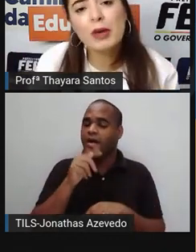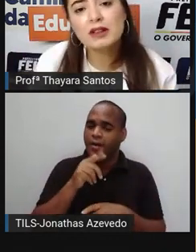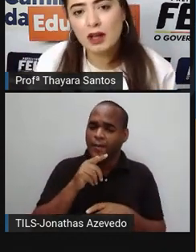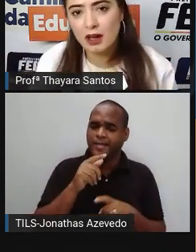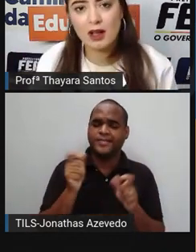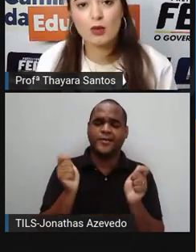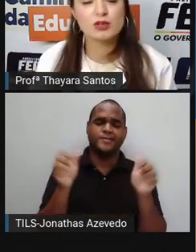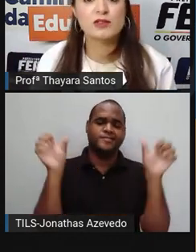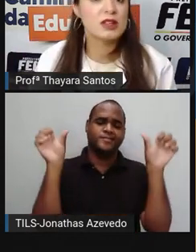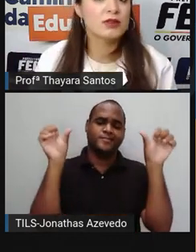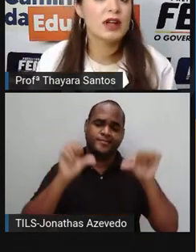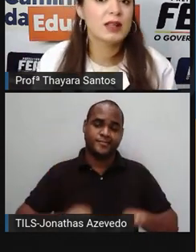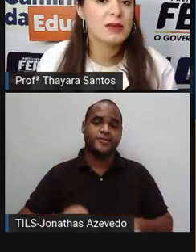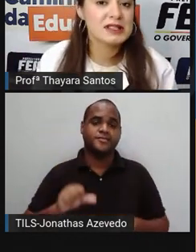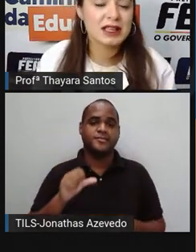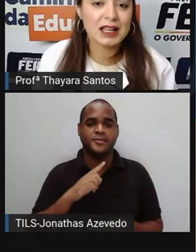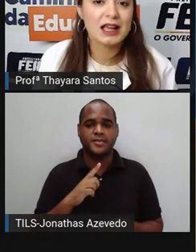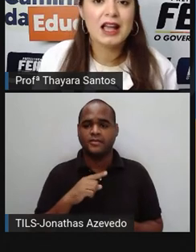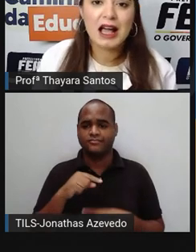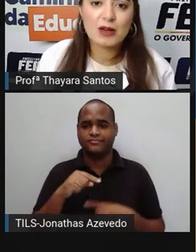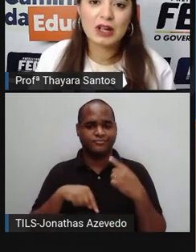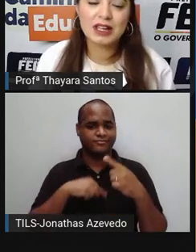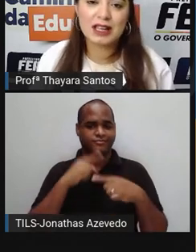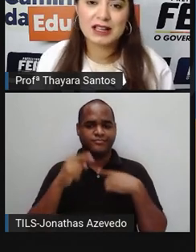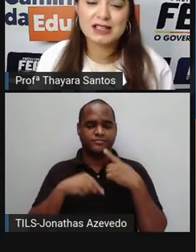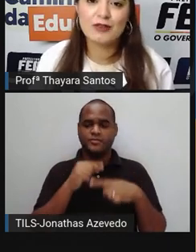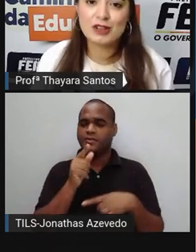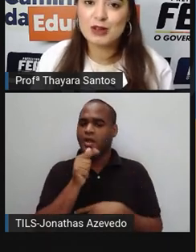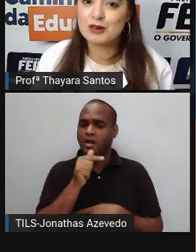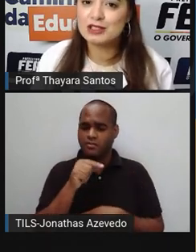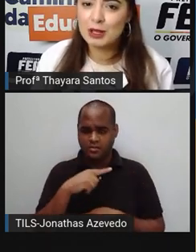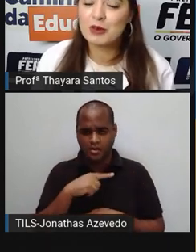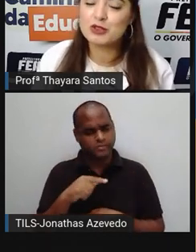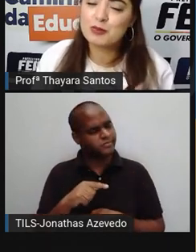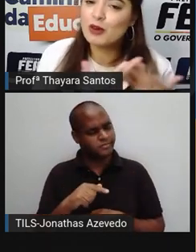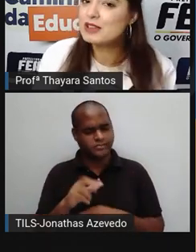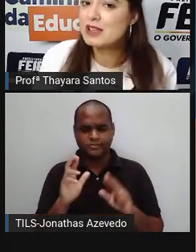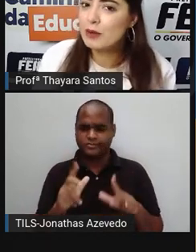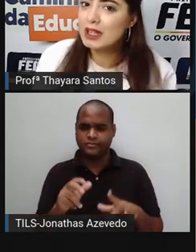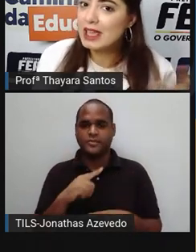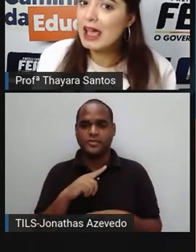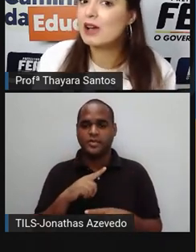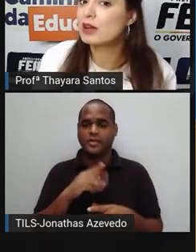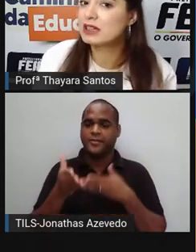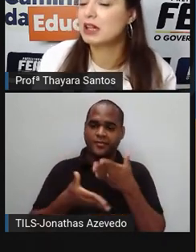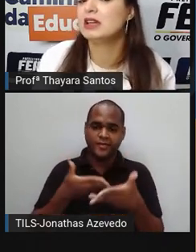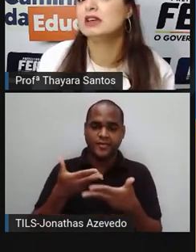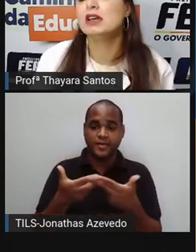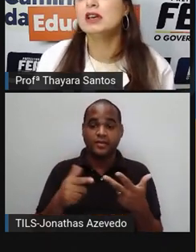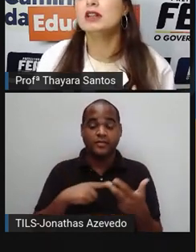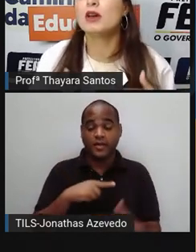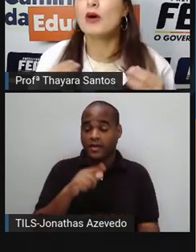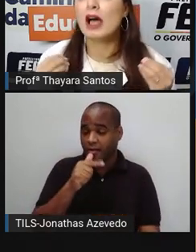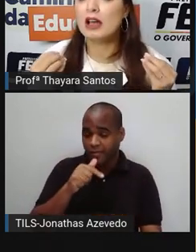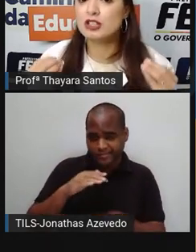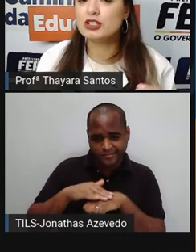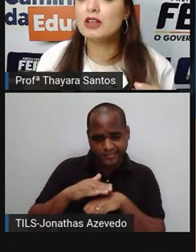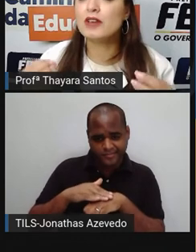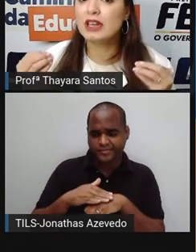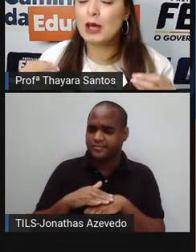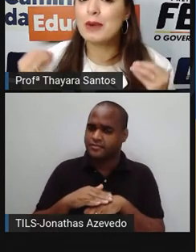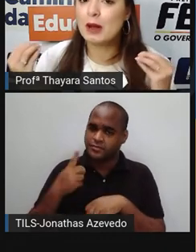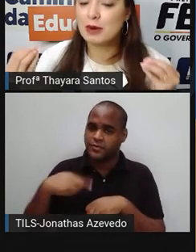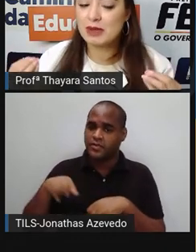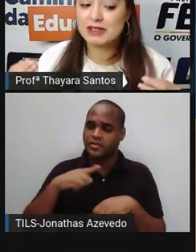vai comprometer aquele recurso você não vai ter mais aquela água ali aquele serviço ecossistêmico de provisão que a água que tá então